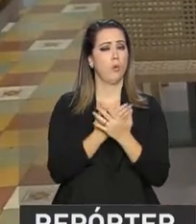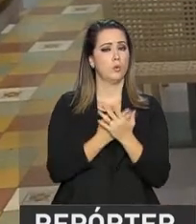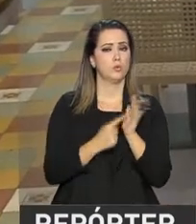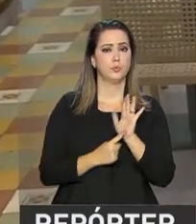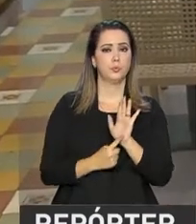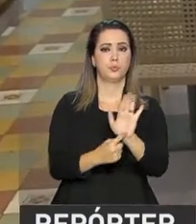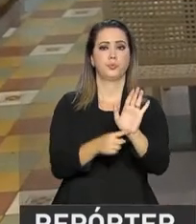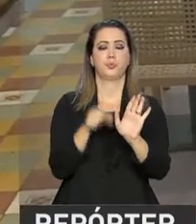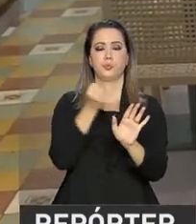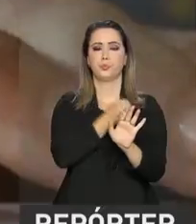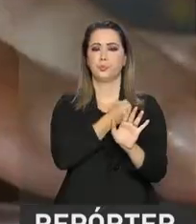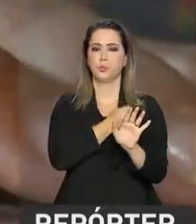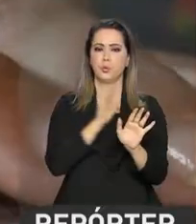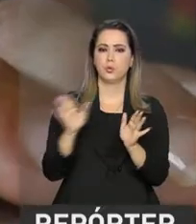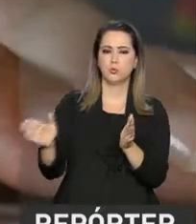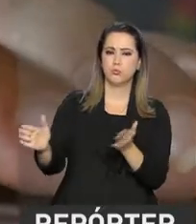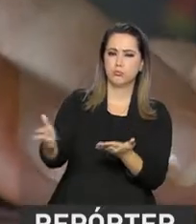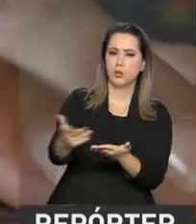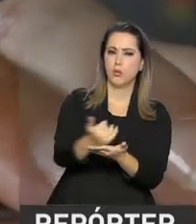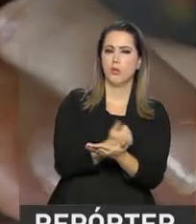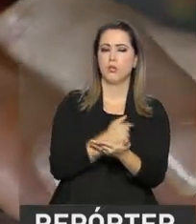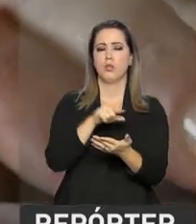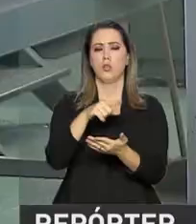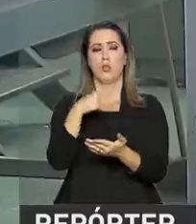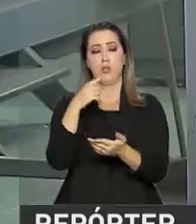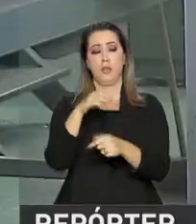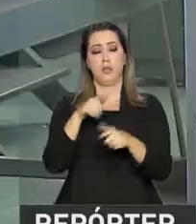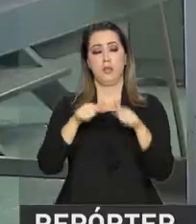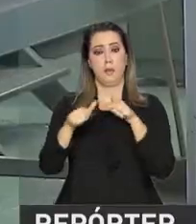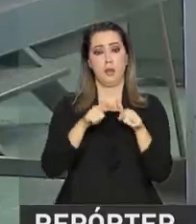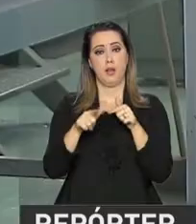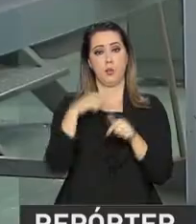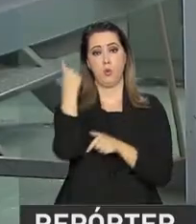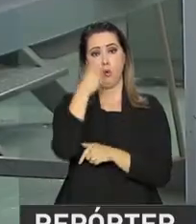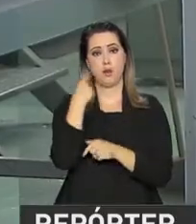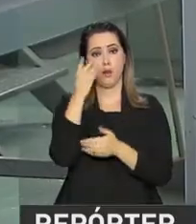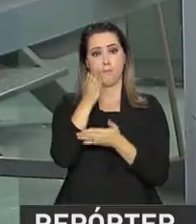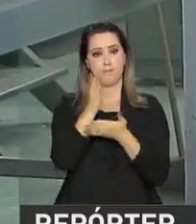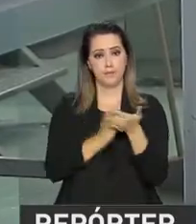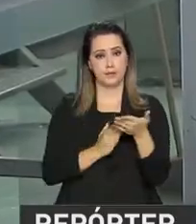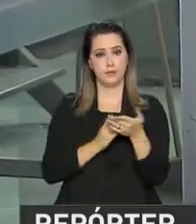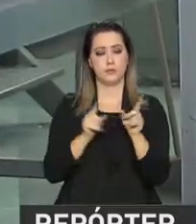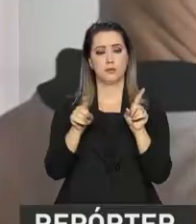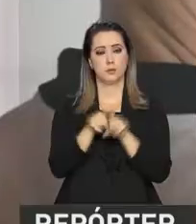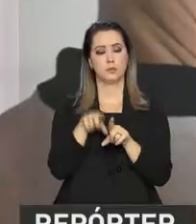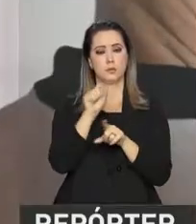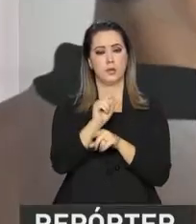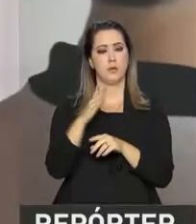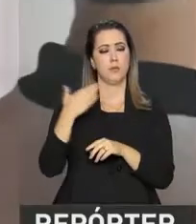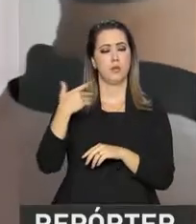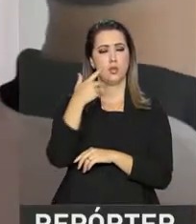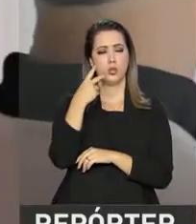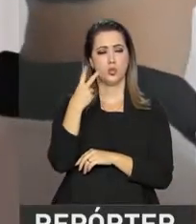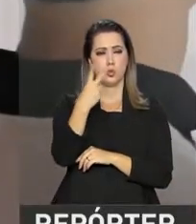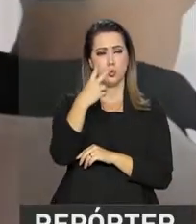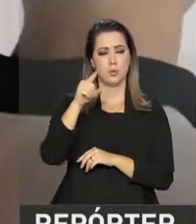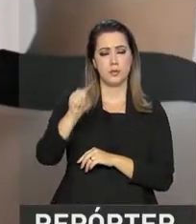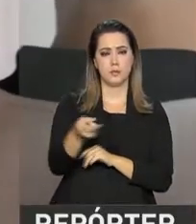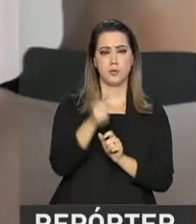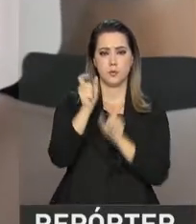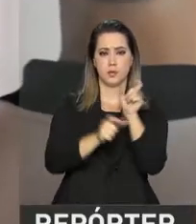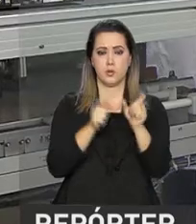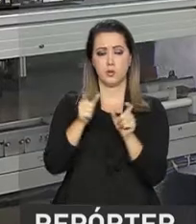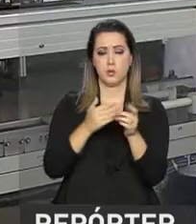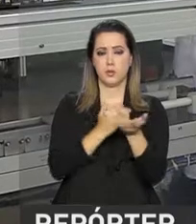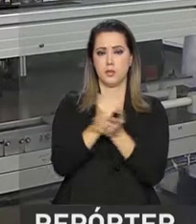trouxe dados sobre admissões em trabalhos intermitentes. Foram mais de 2.800 admissões nesse tipo de trabalho, desde que